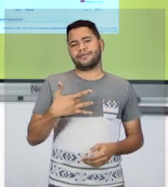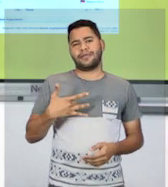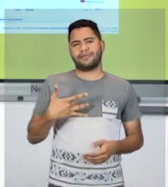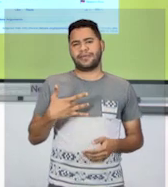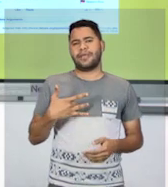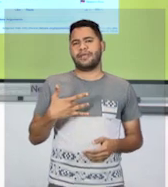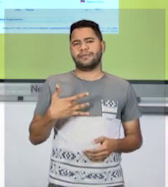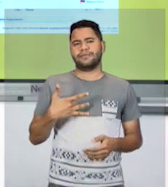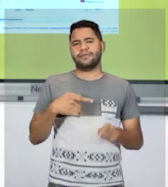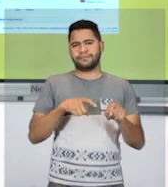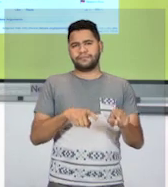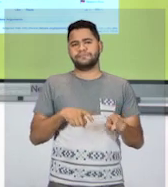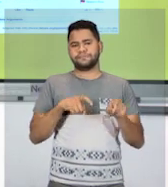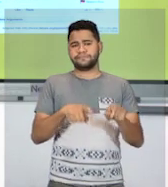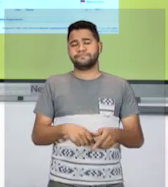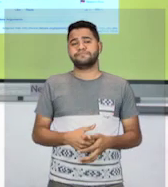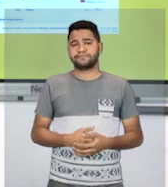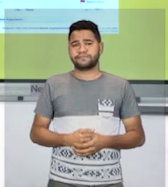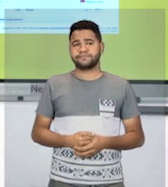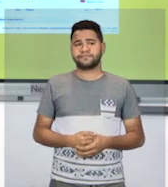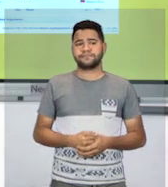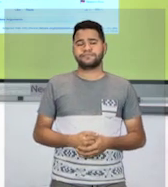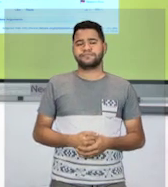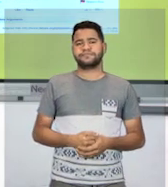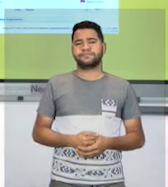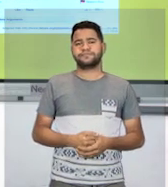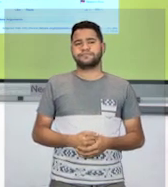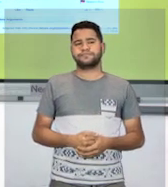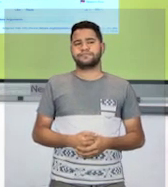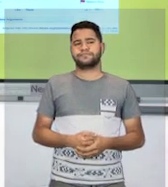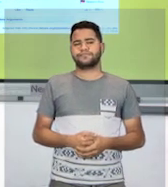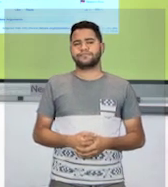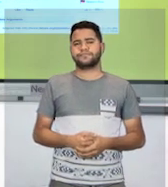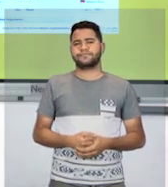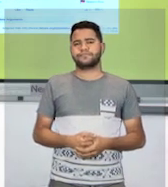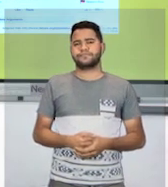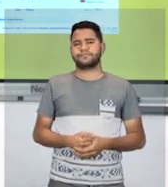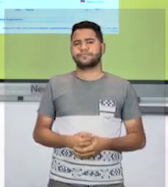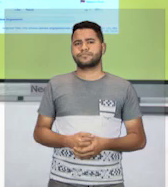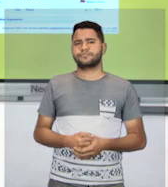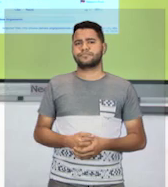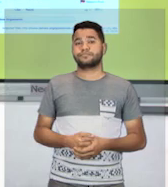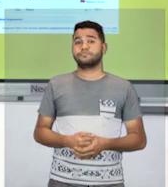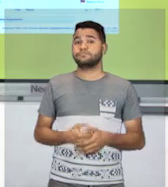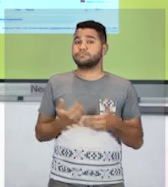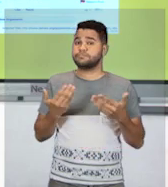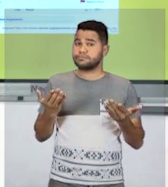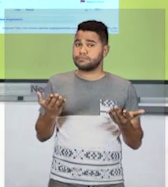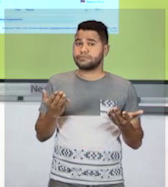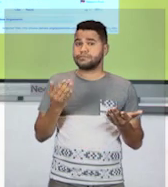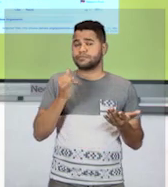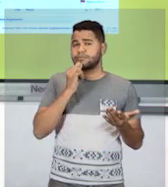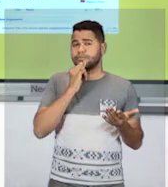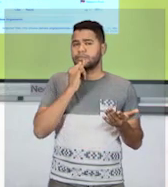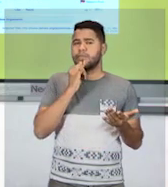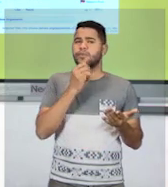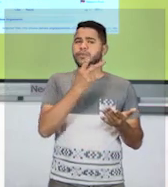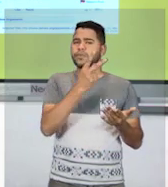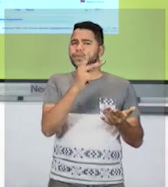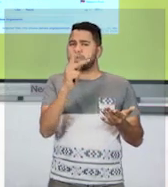a vida no interior né e orquídea Live naquele invariavelmente são seus os seus